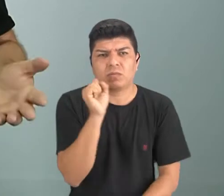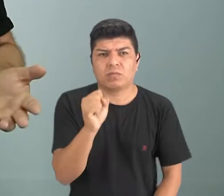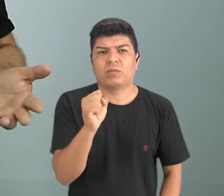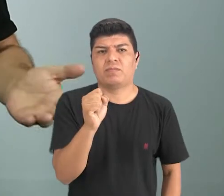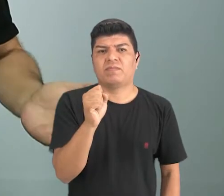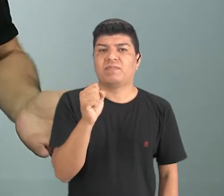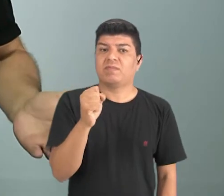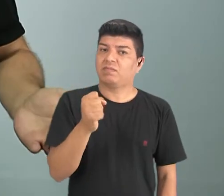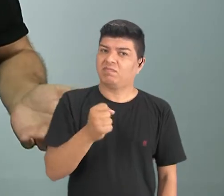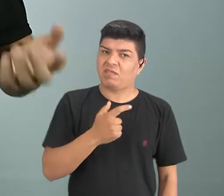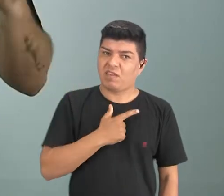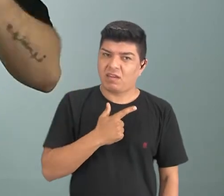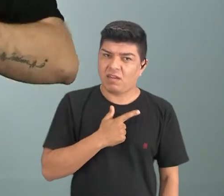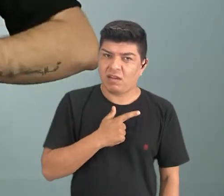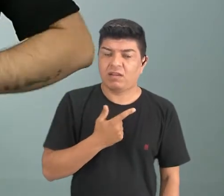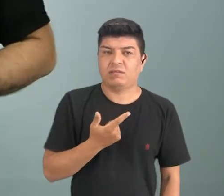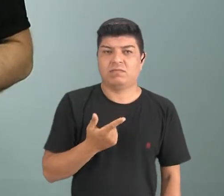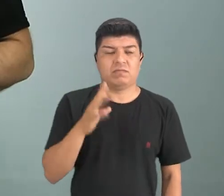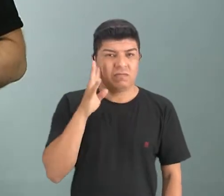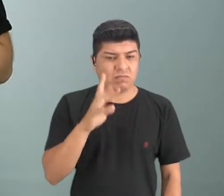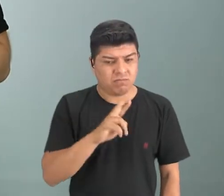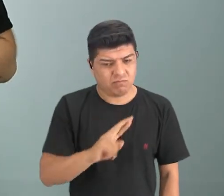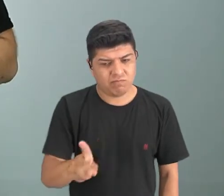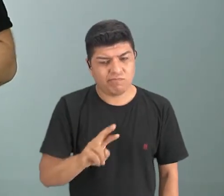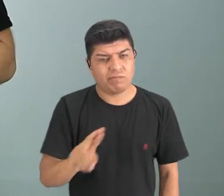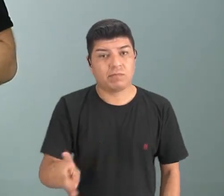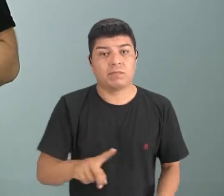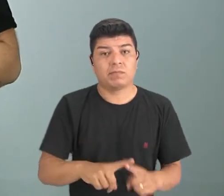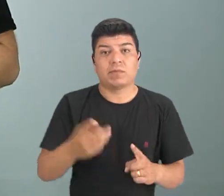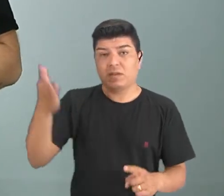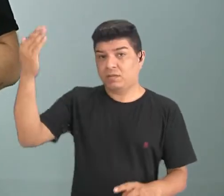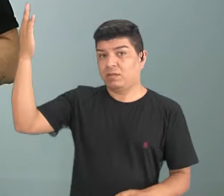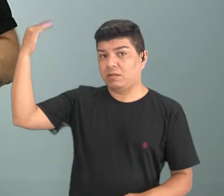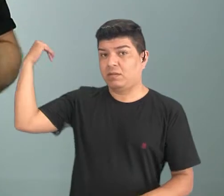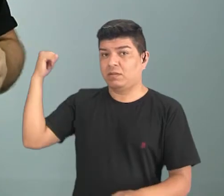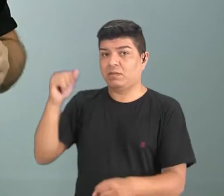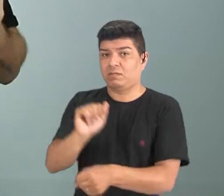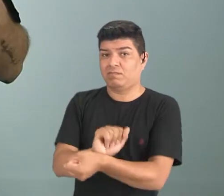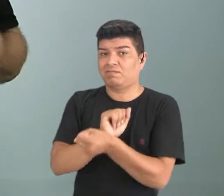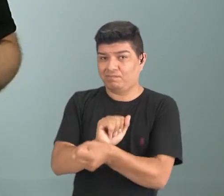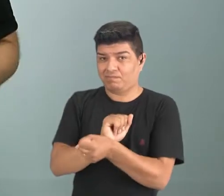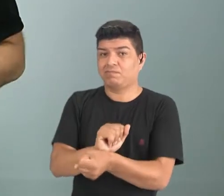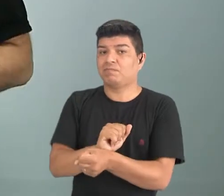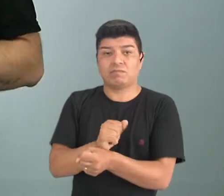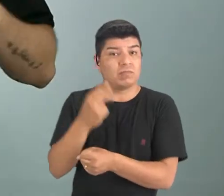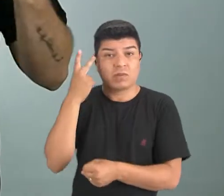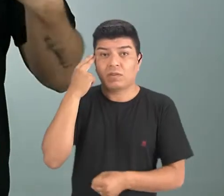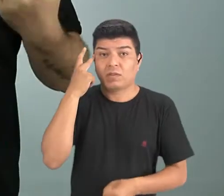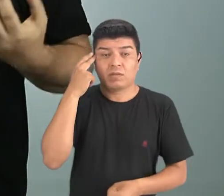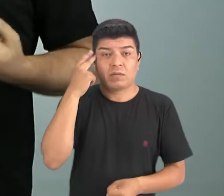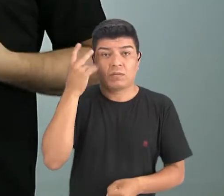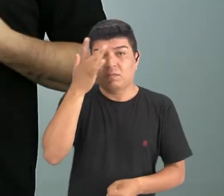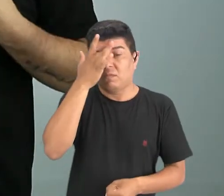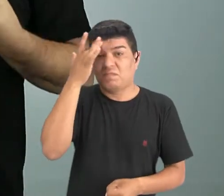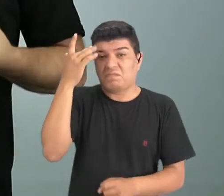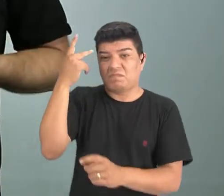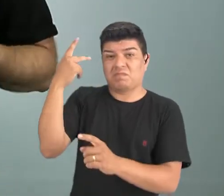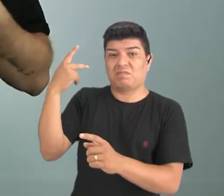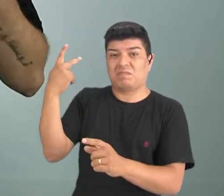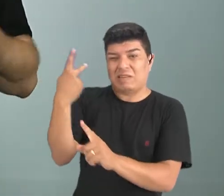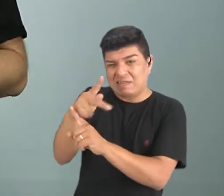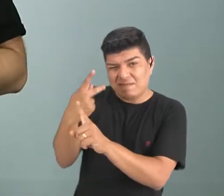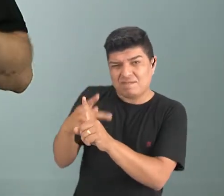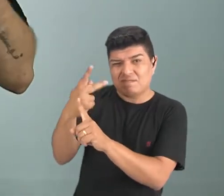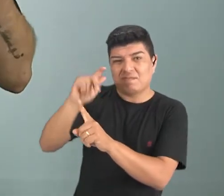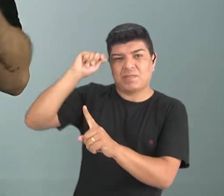É feio, não é legal. Mas na época da escravidão era comum. Infelizmente, era comum as pessoas serem